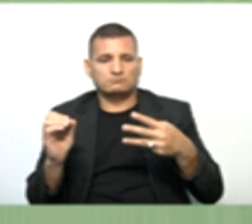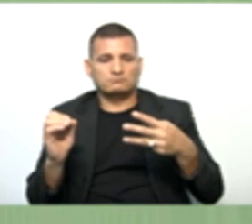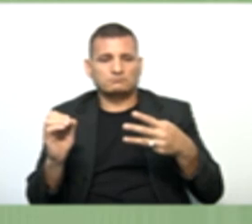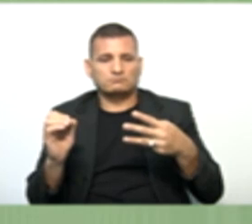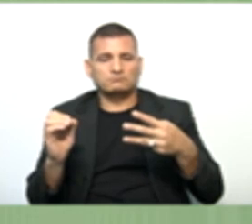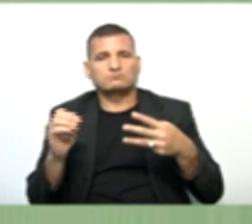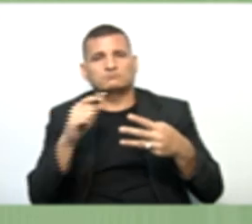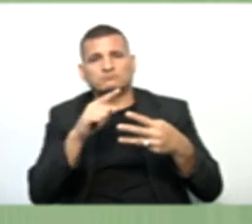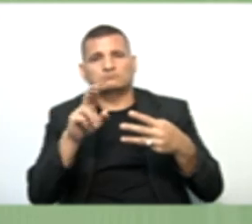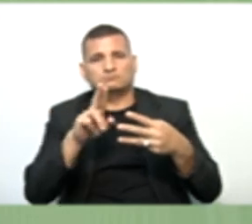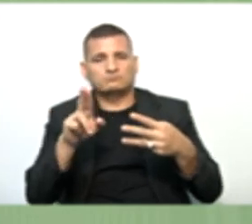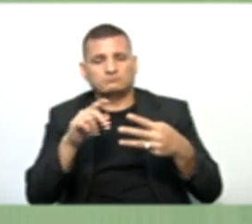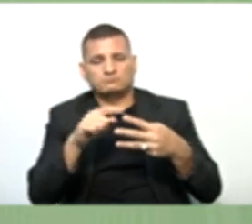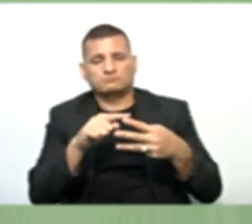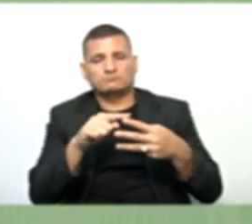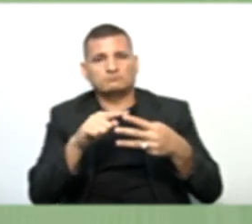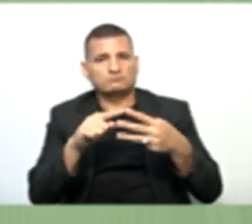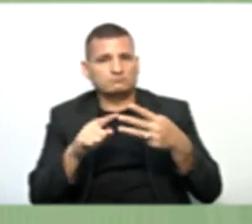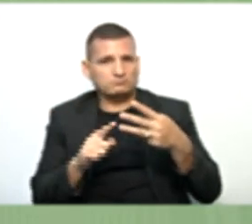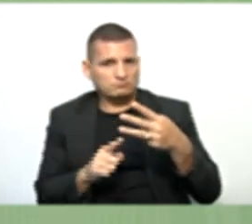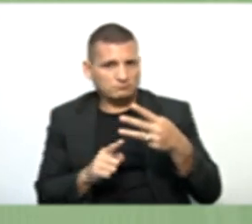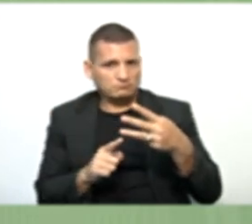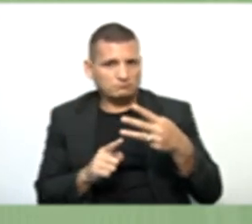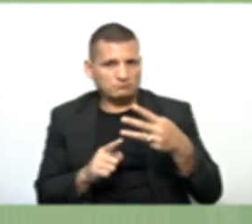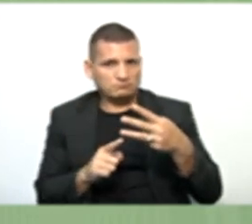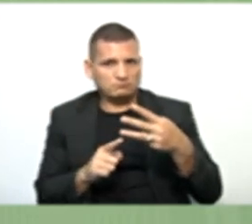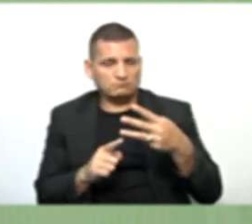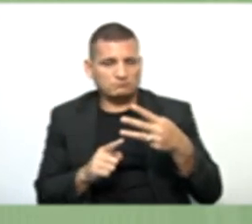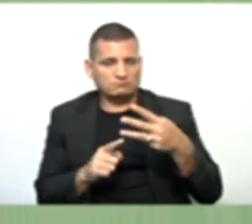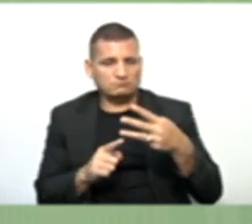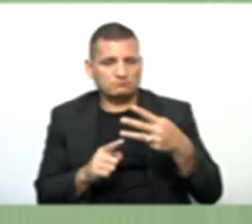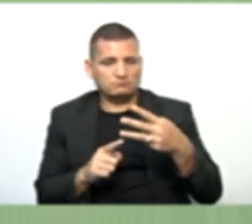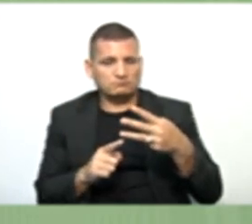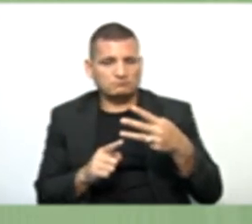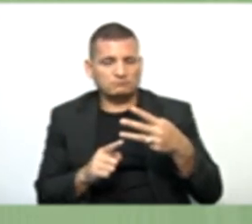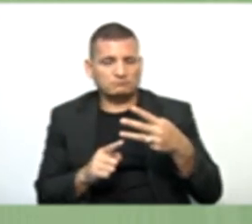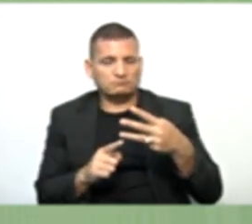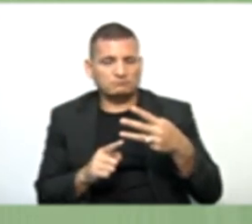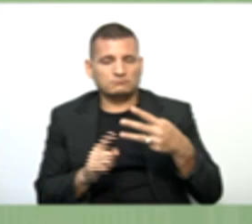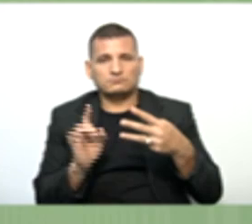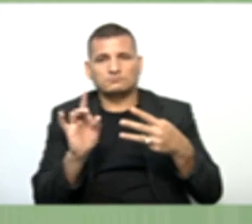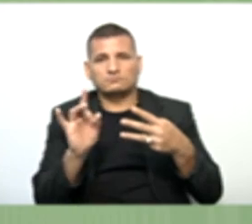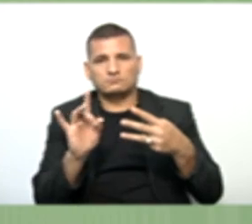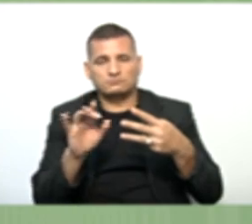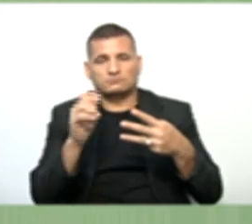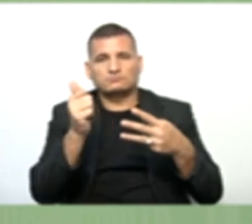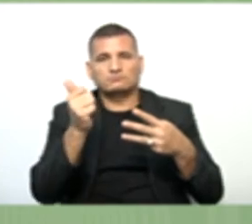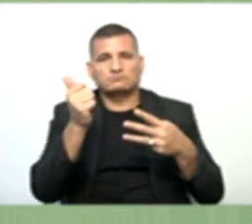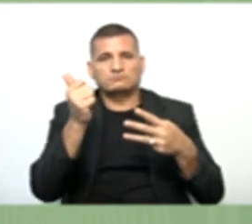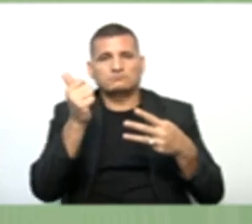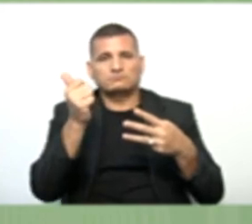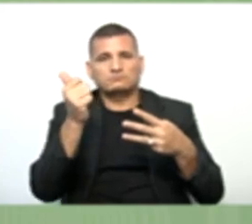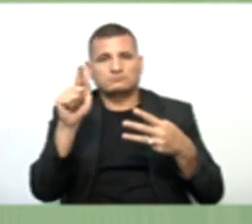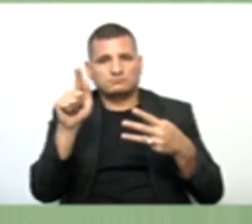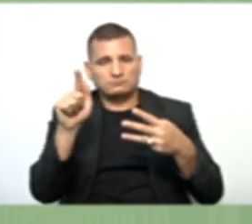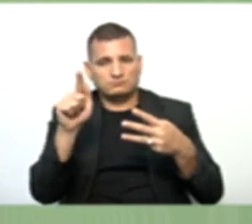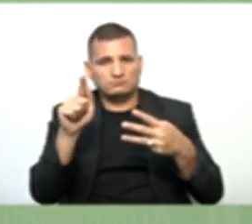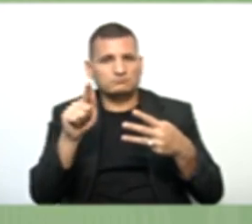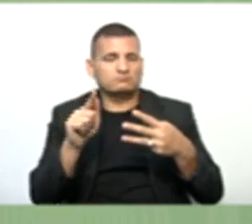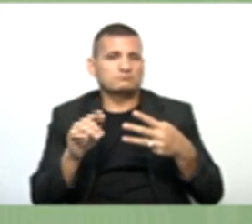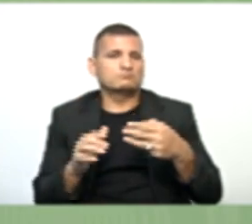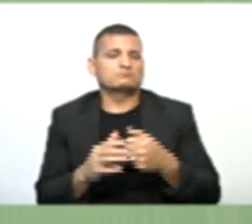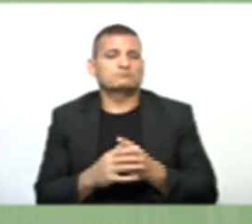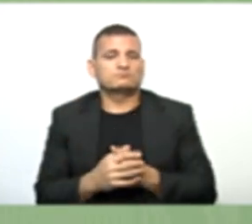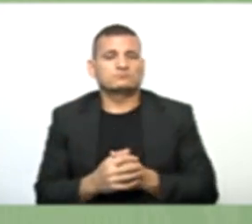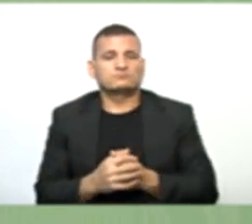estamos utilizando 3 somente pela condição desse algoritmo, mas poderiam ser muito mais